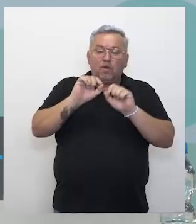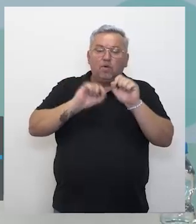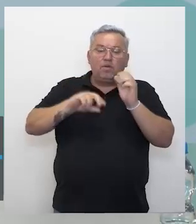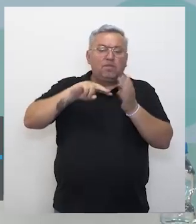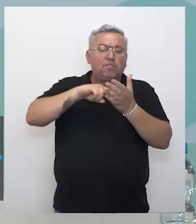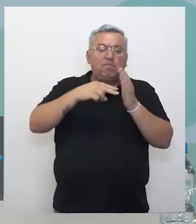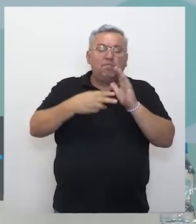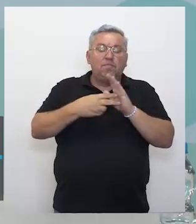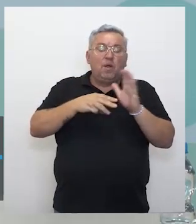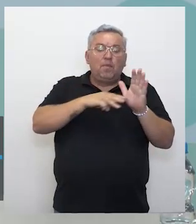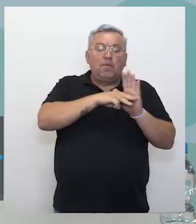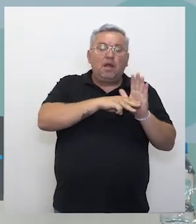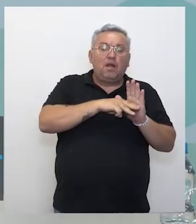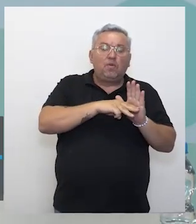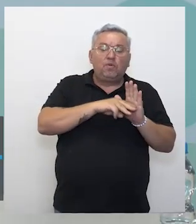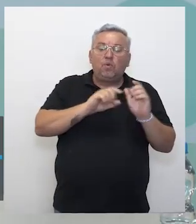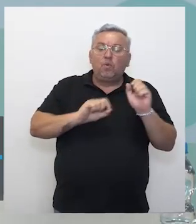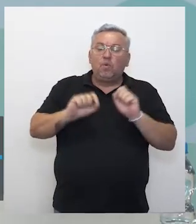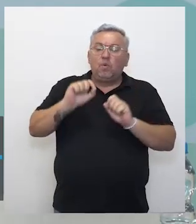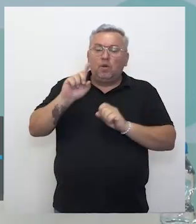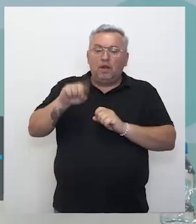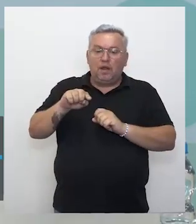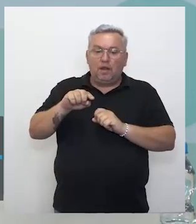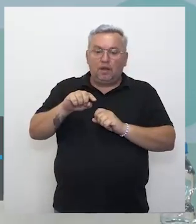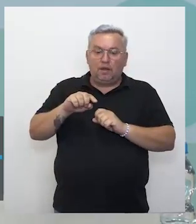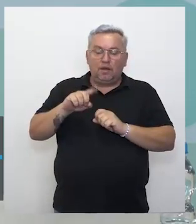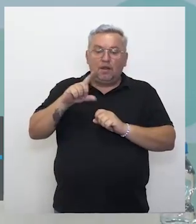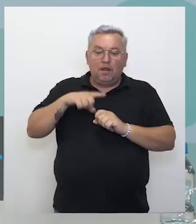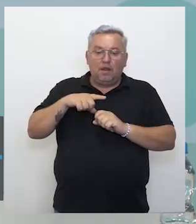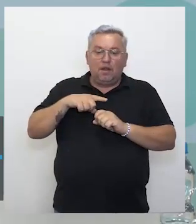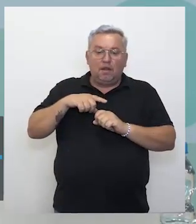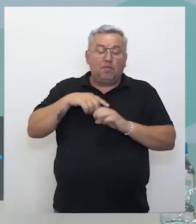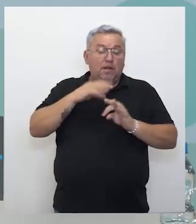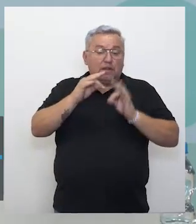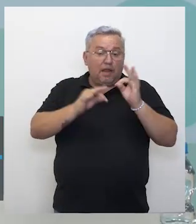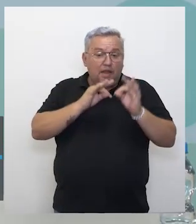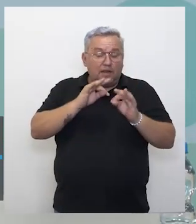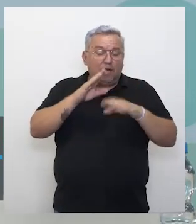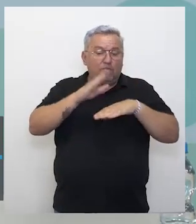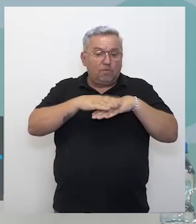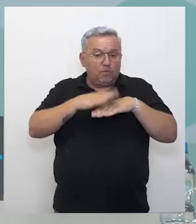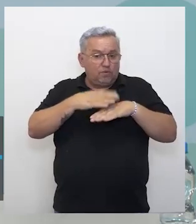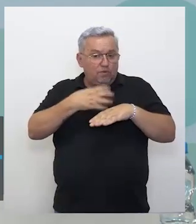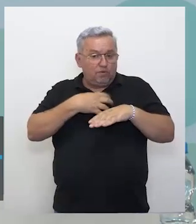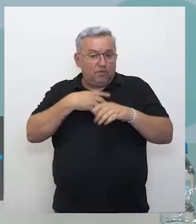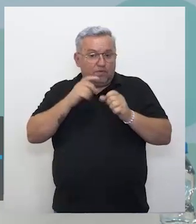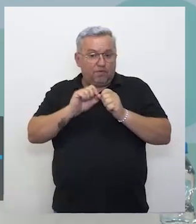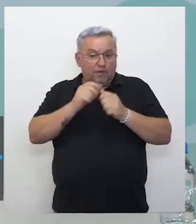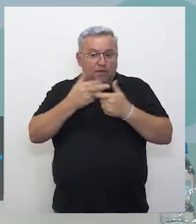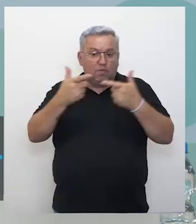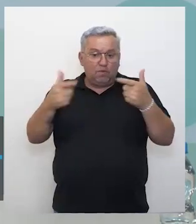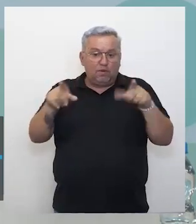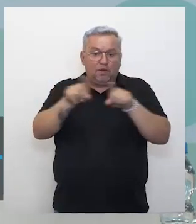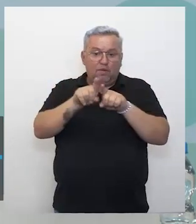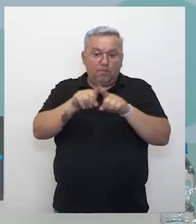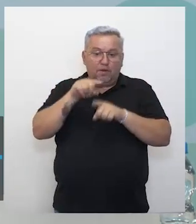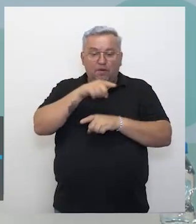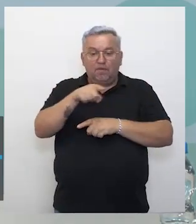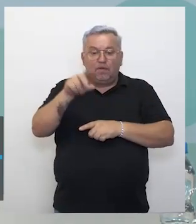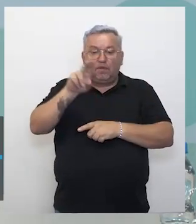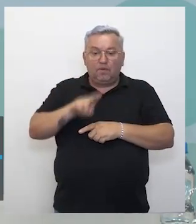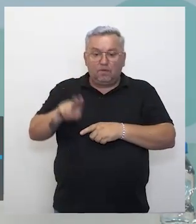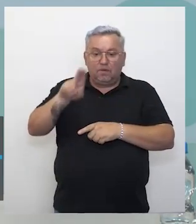método? Então vai aparecer aí na tela para vocês. Ele é um procedimento ou técnica para você, né, fazer alguma coisa. Então é você usar